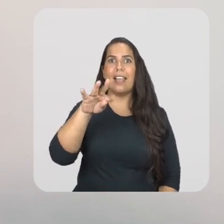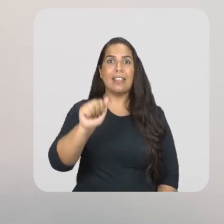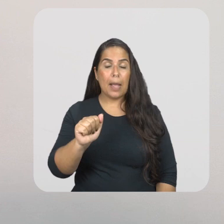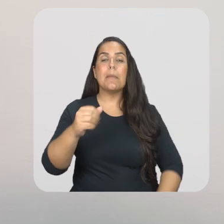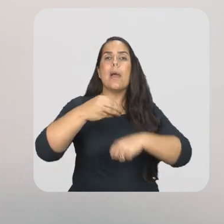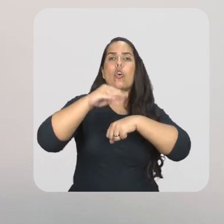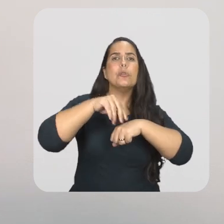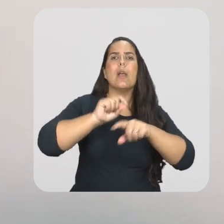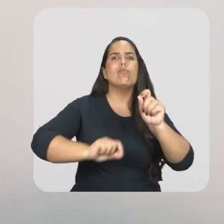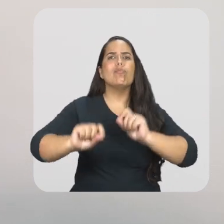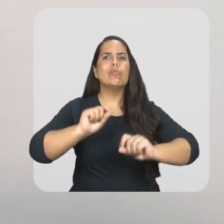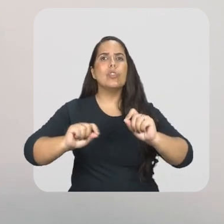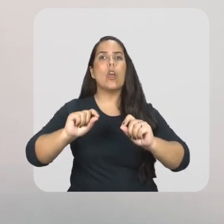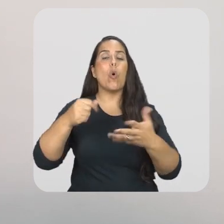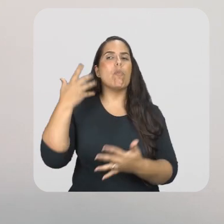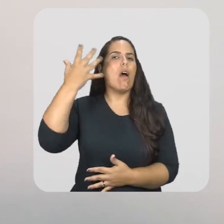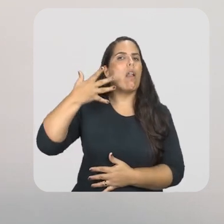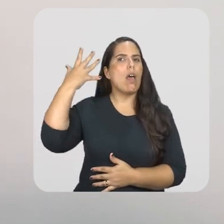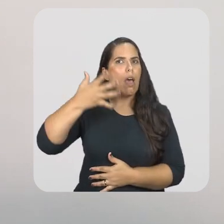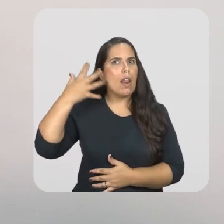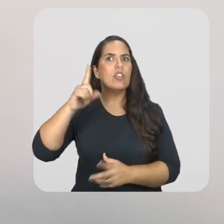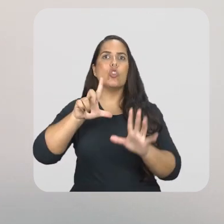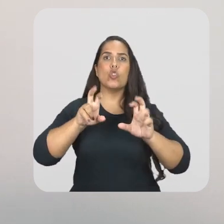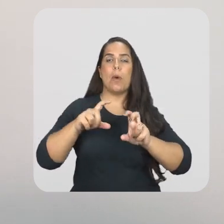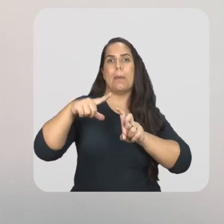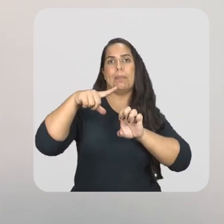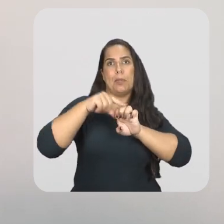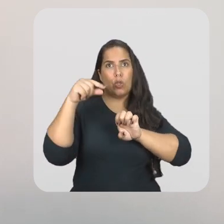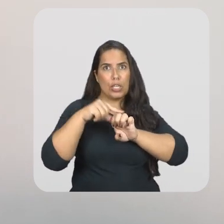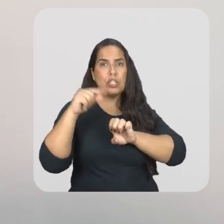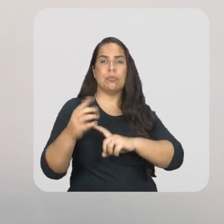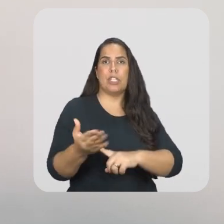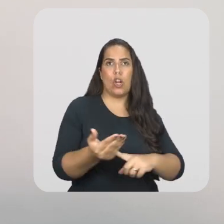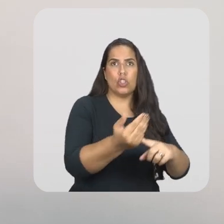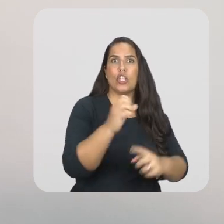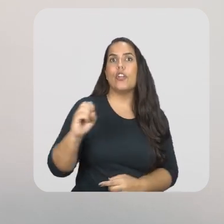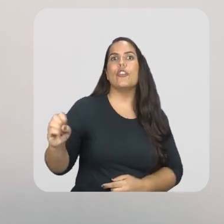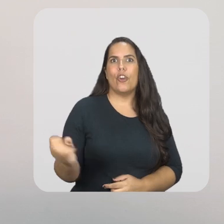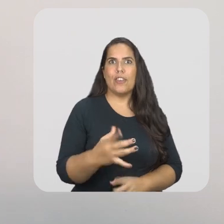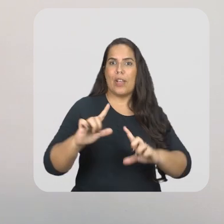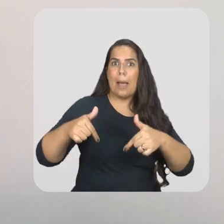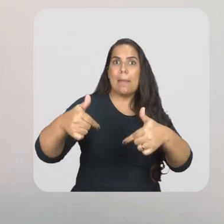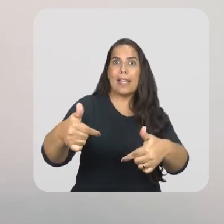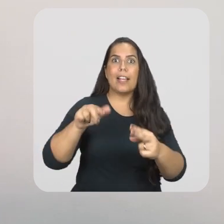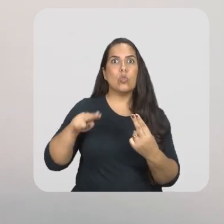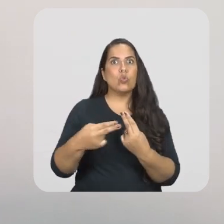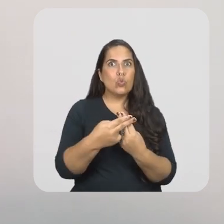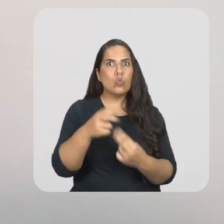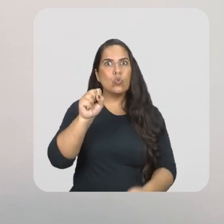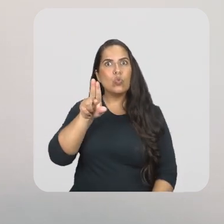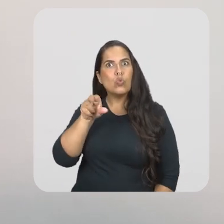para compartilhar os destaques da sua palestra sobre empreendedorismo, tecnologia e inovação aplicada ao